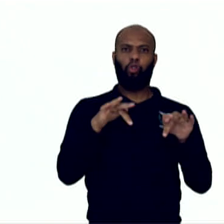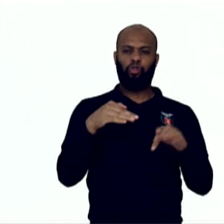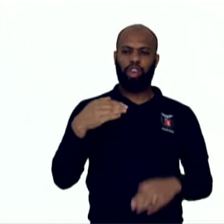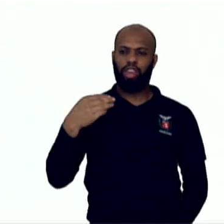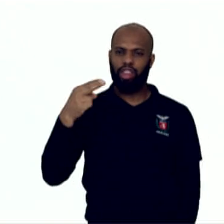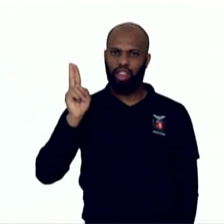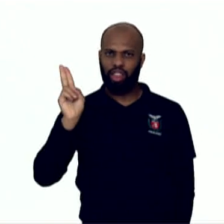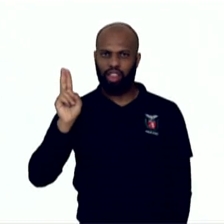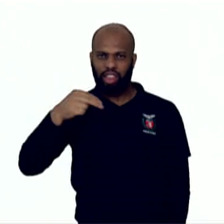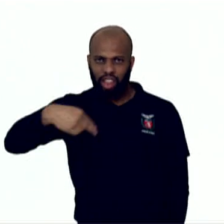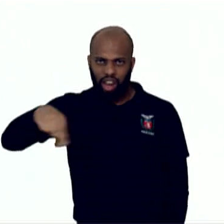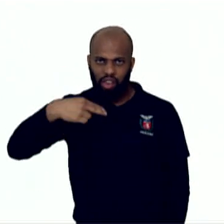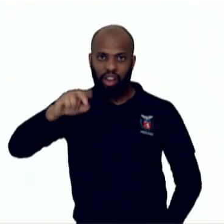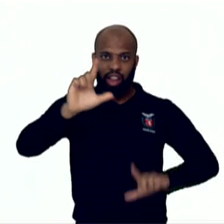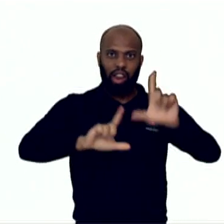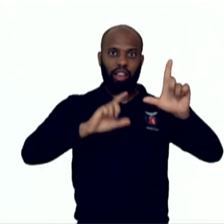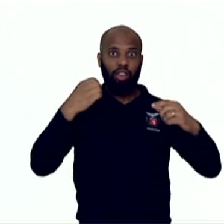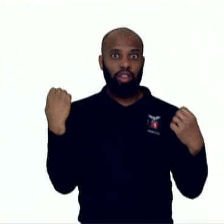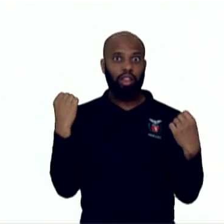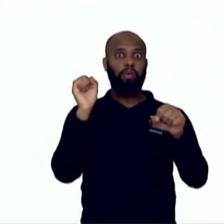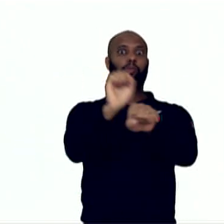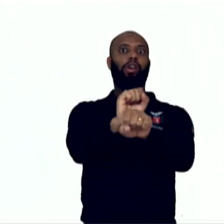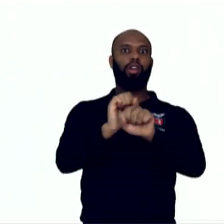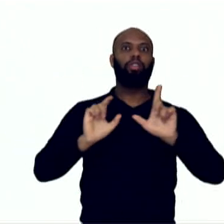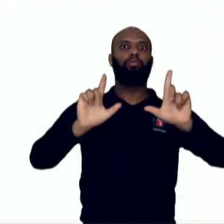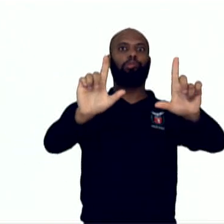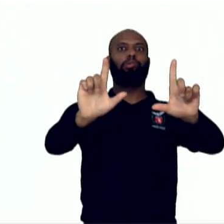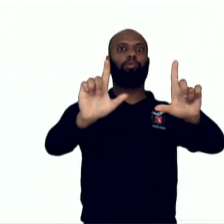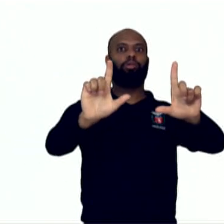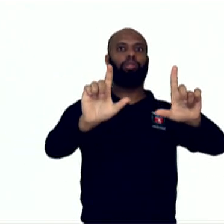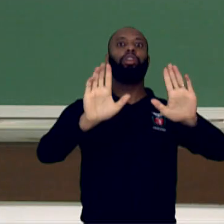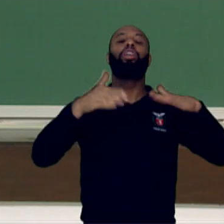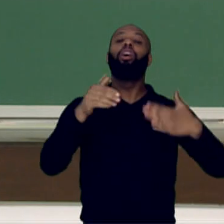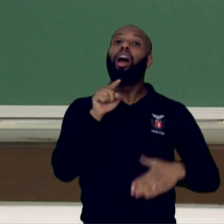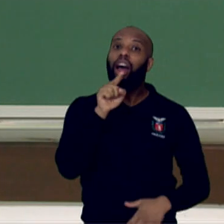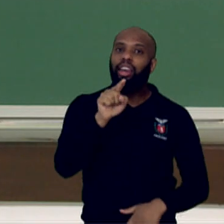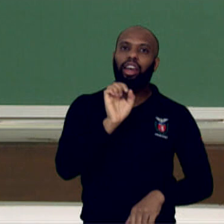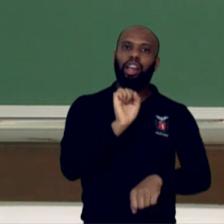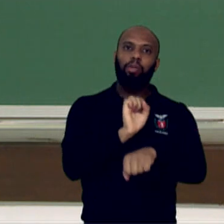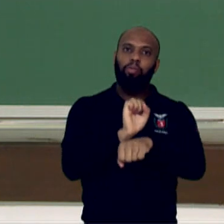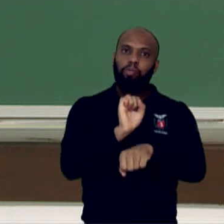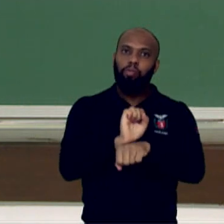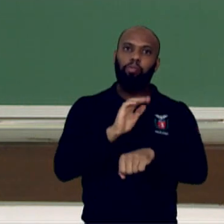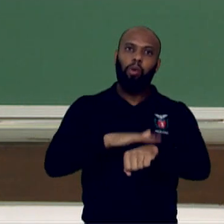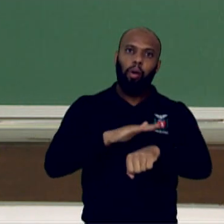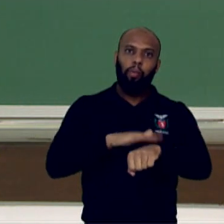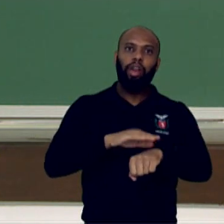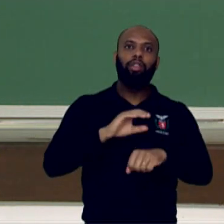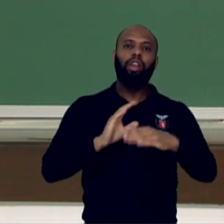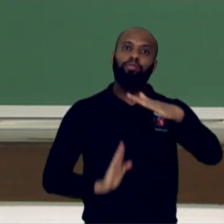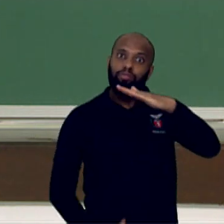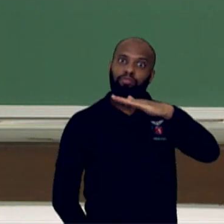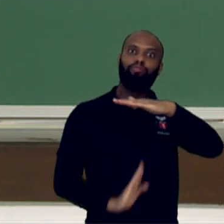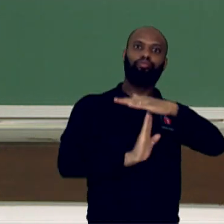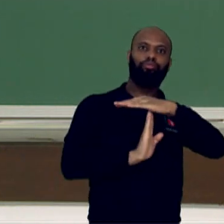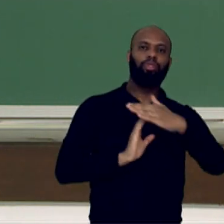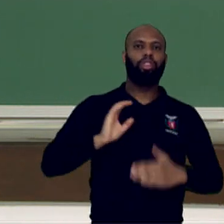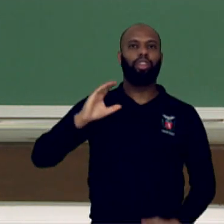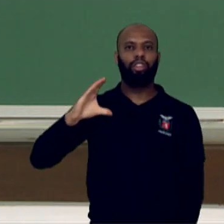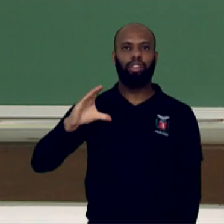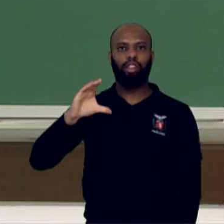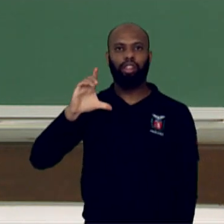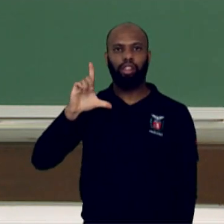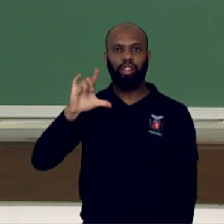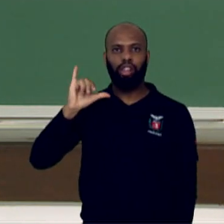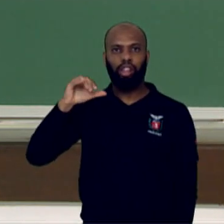capítulo, tem uma parte das novelas que congela. Aquele momento é o clímax daquele capítulo que